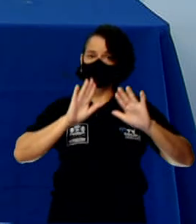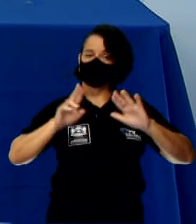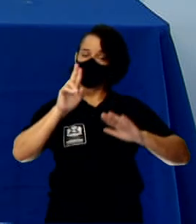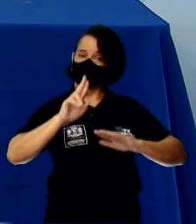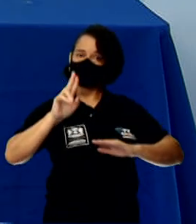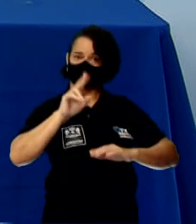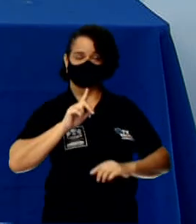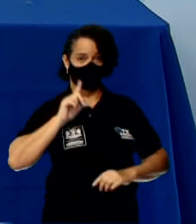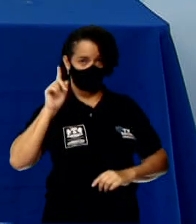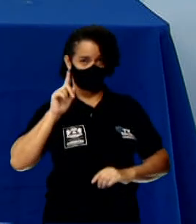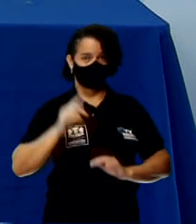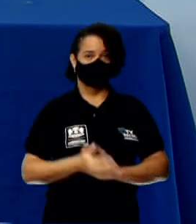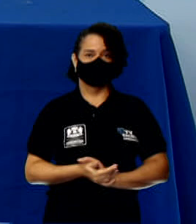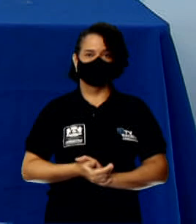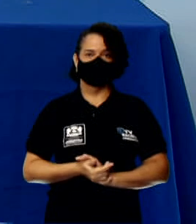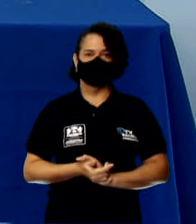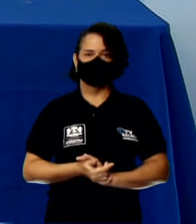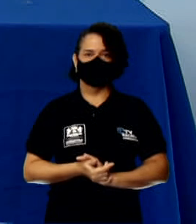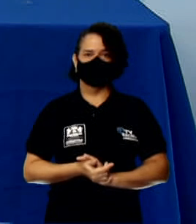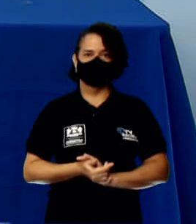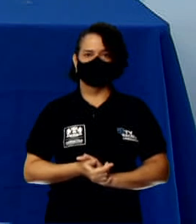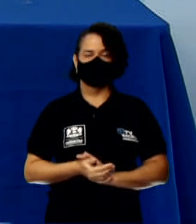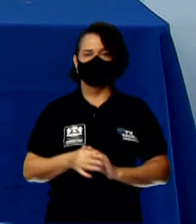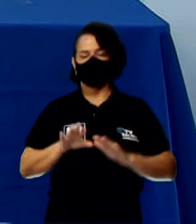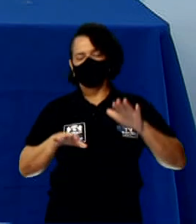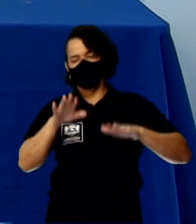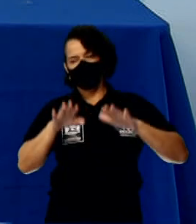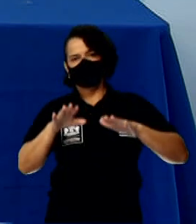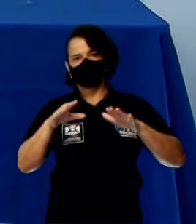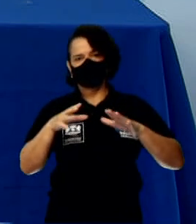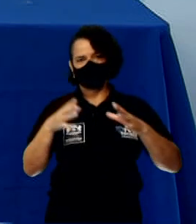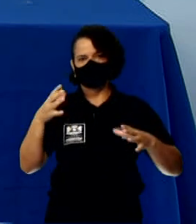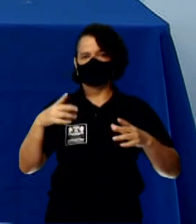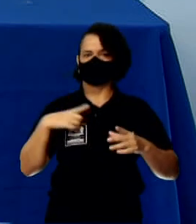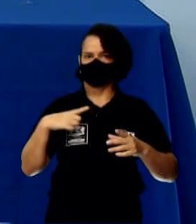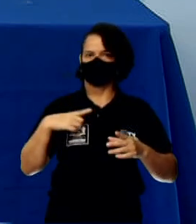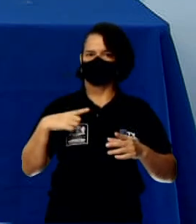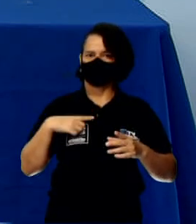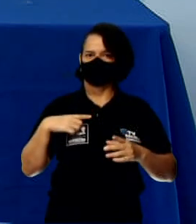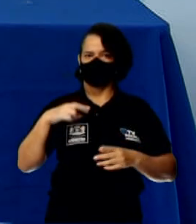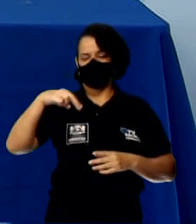ele, pelo tamanho, ele dá uma nota diferente, certo?